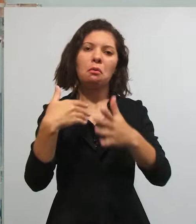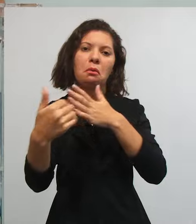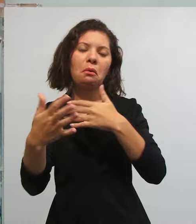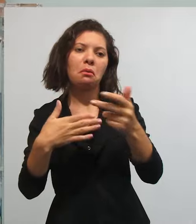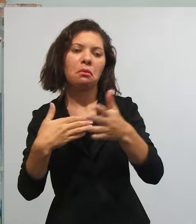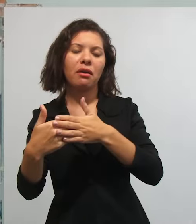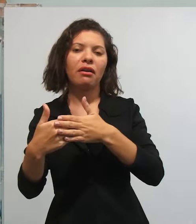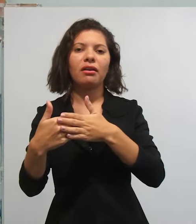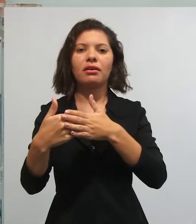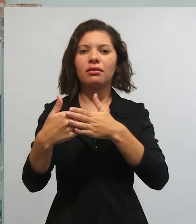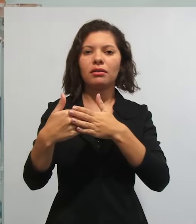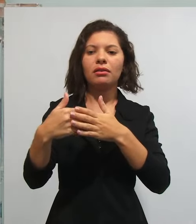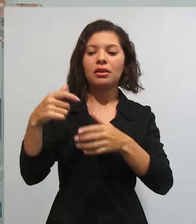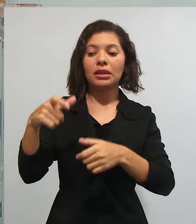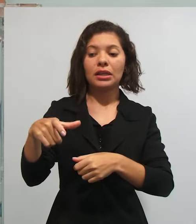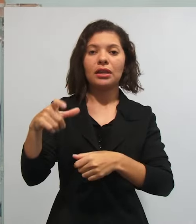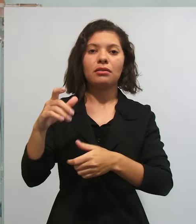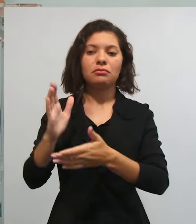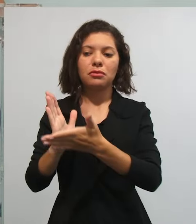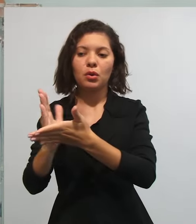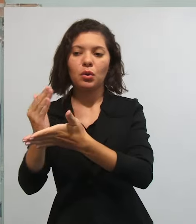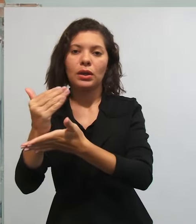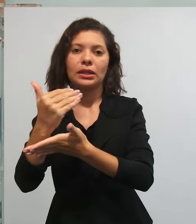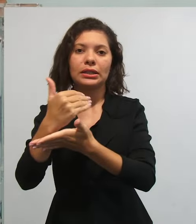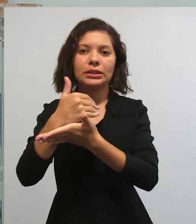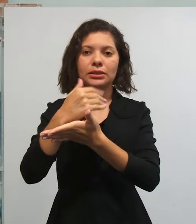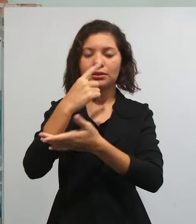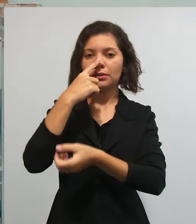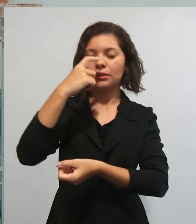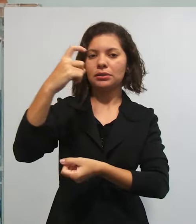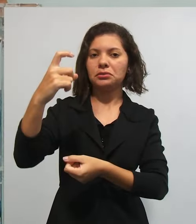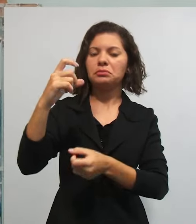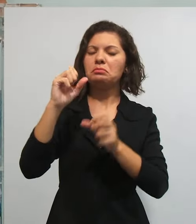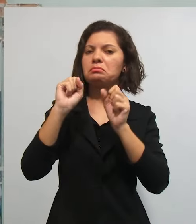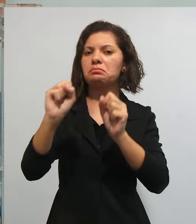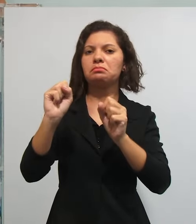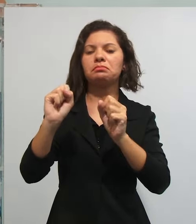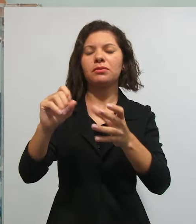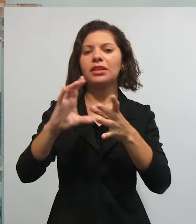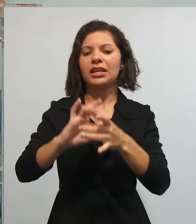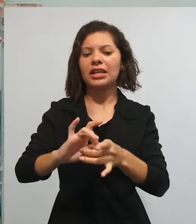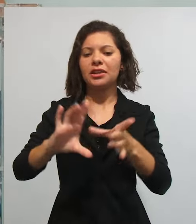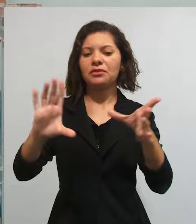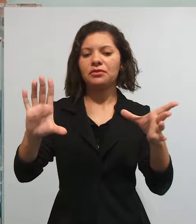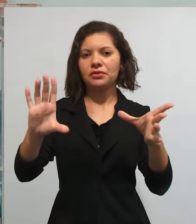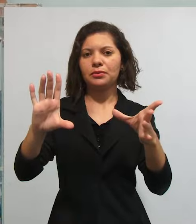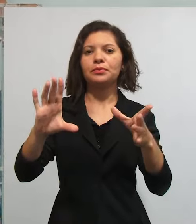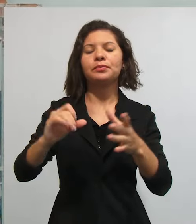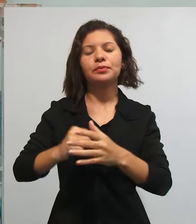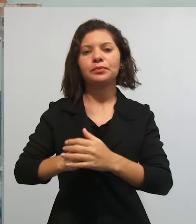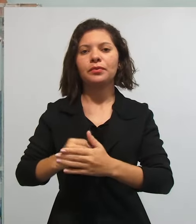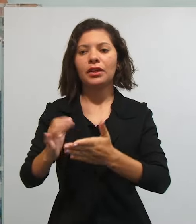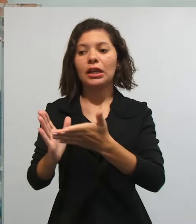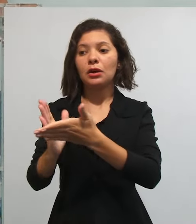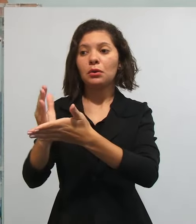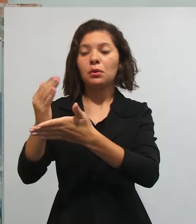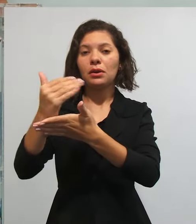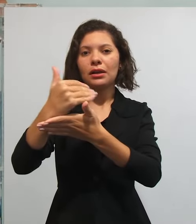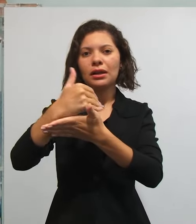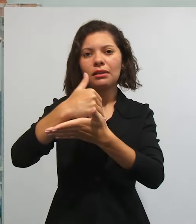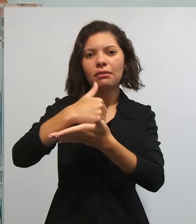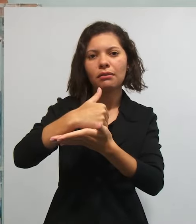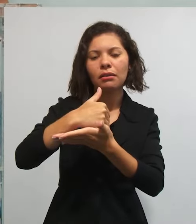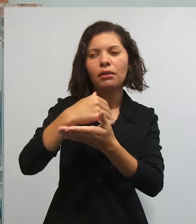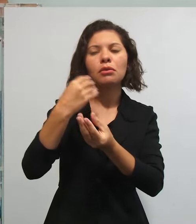o serviço de coleta, né? E também para aquisição, porque a coleta seletiva,